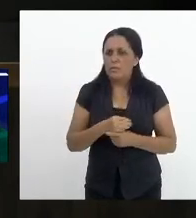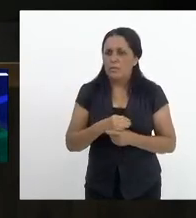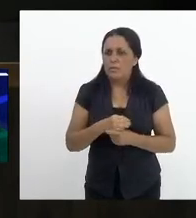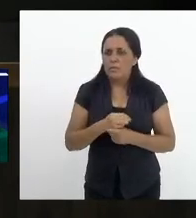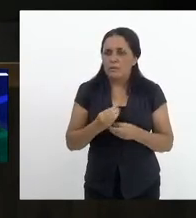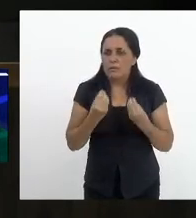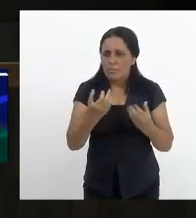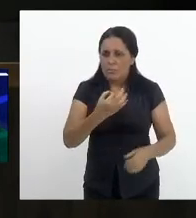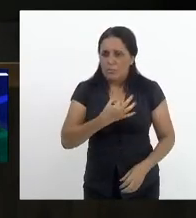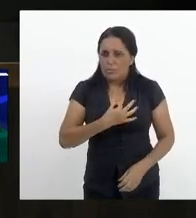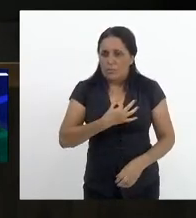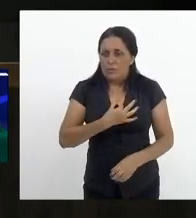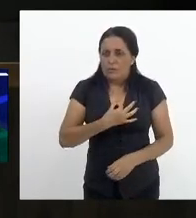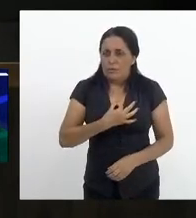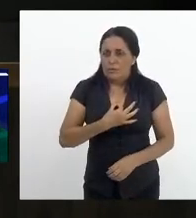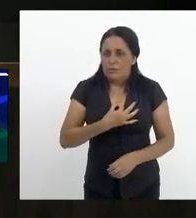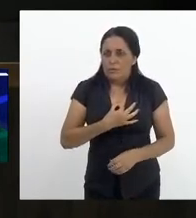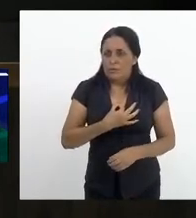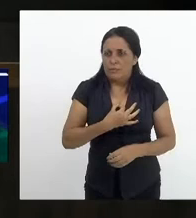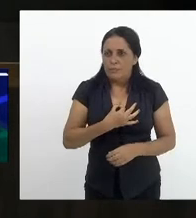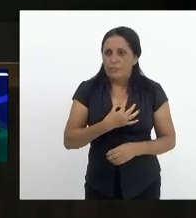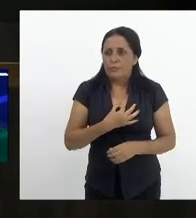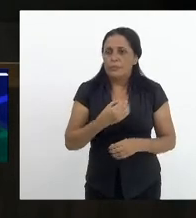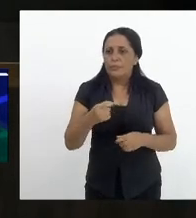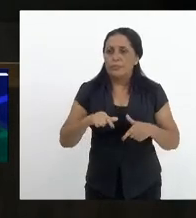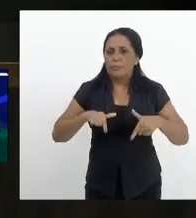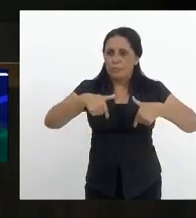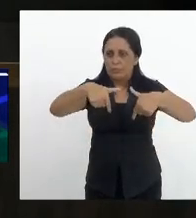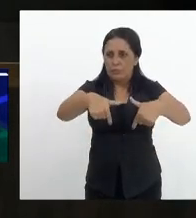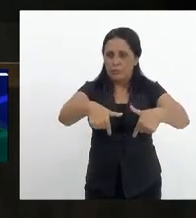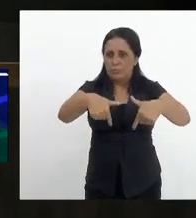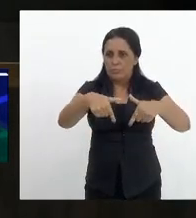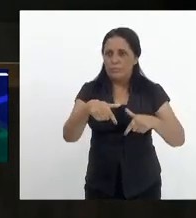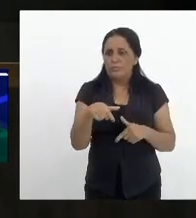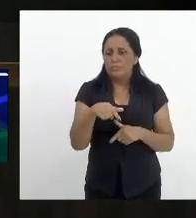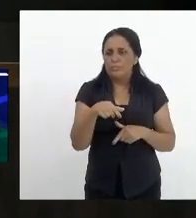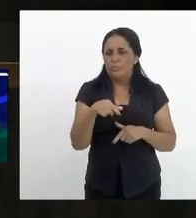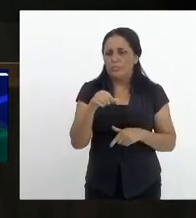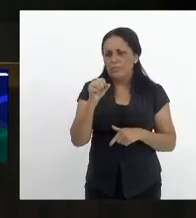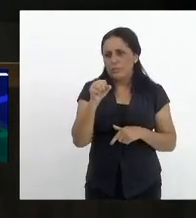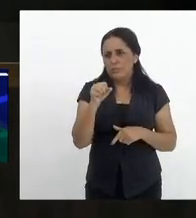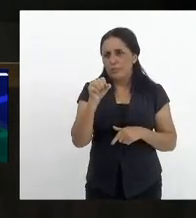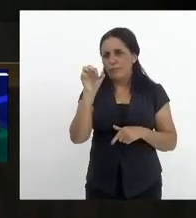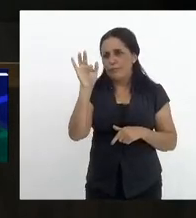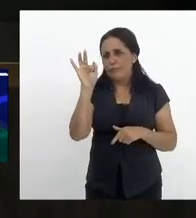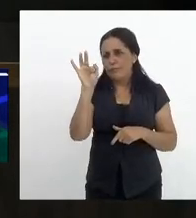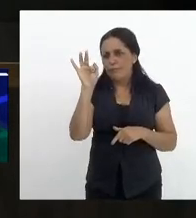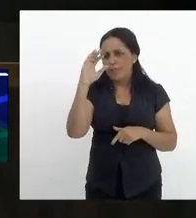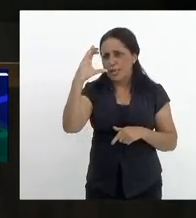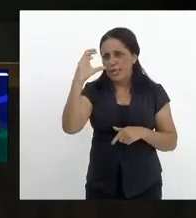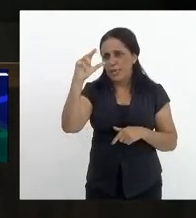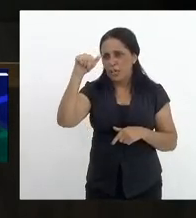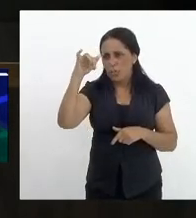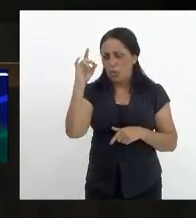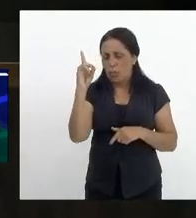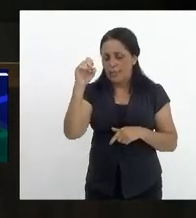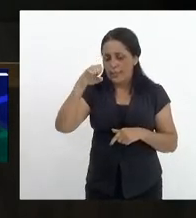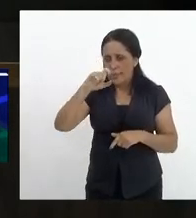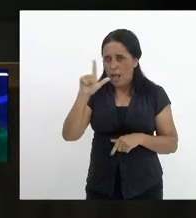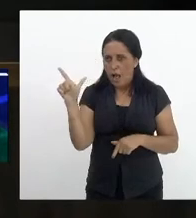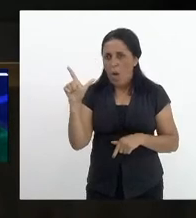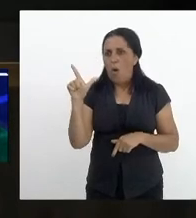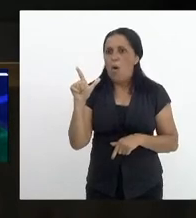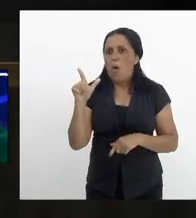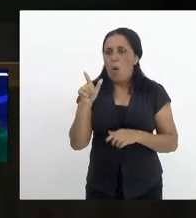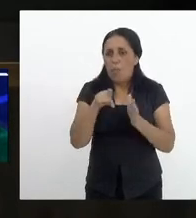Concede medalha Tiradentes e o respectivo diploma ao senhor Cleinaldel Franklin Nascimento da Silva, inspetor da Polícia Civil do